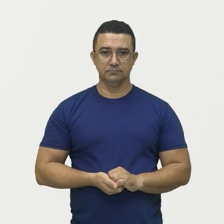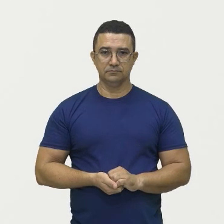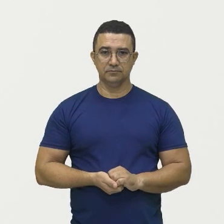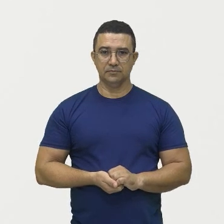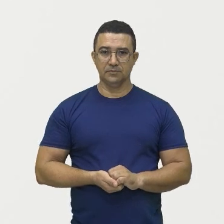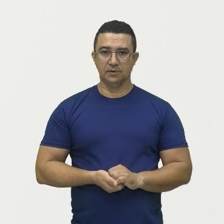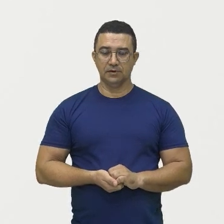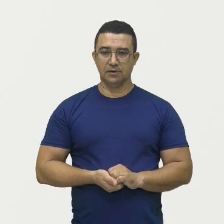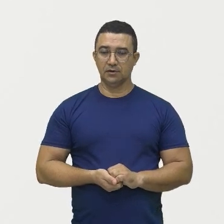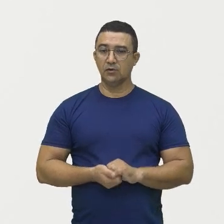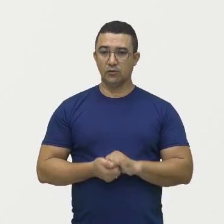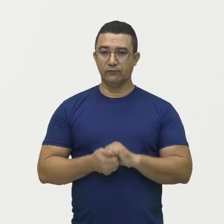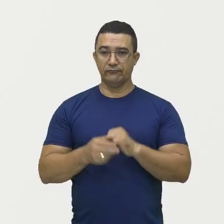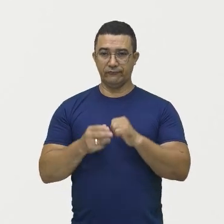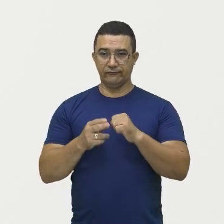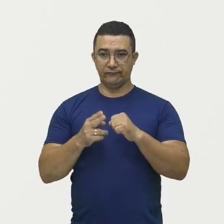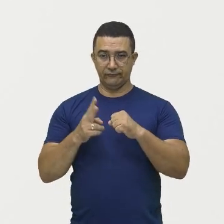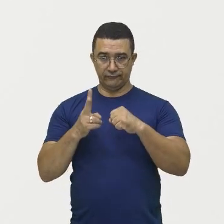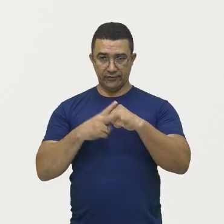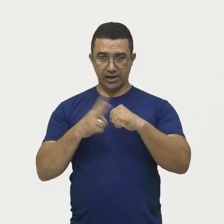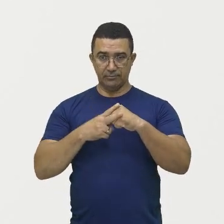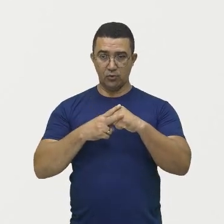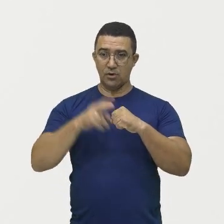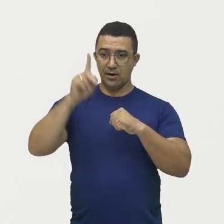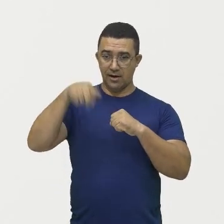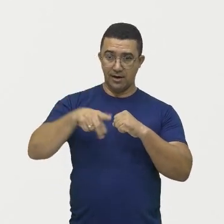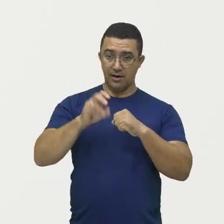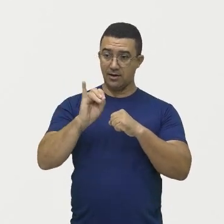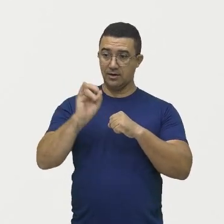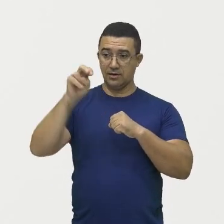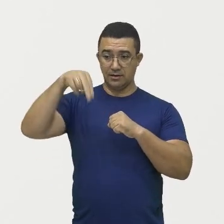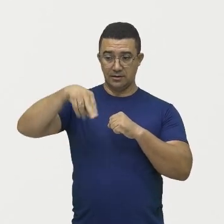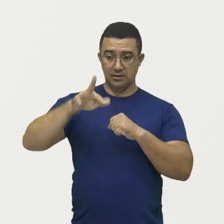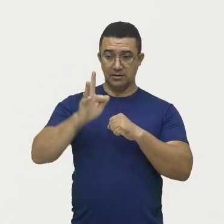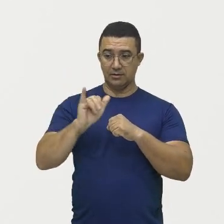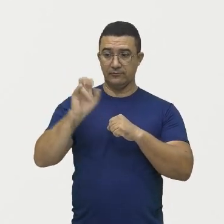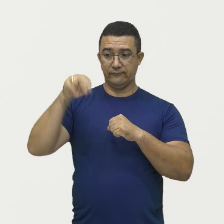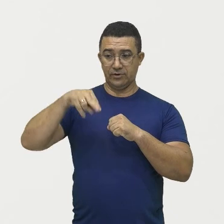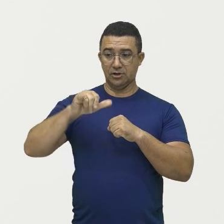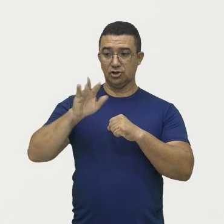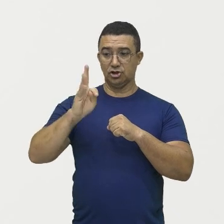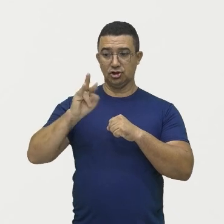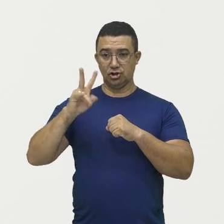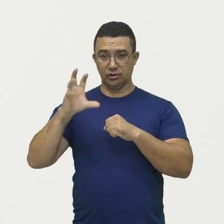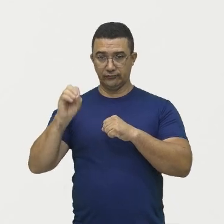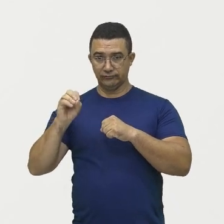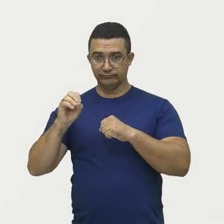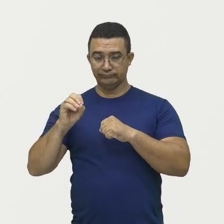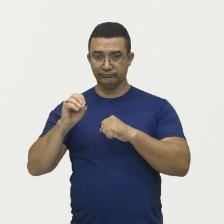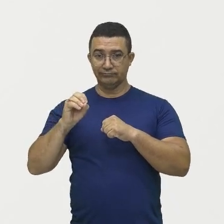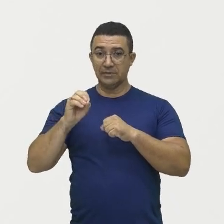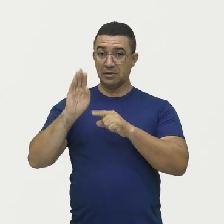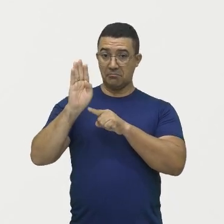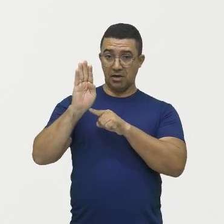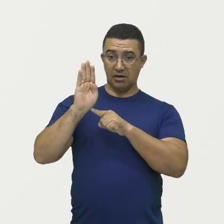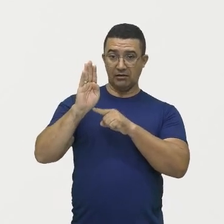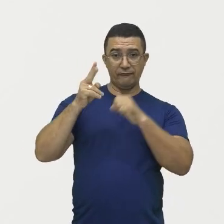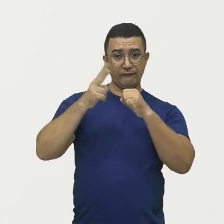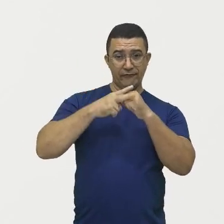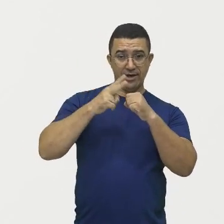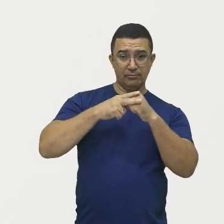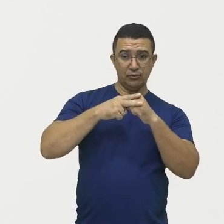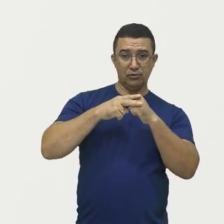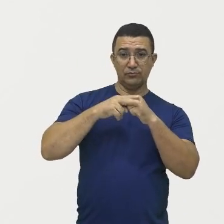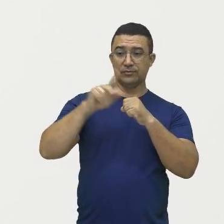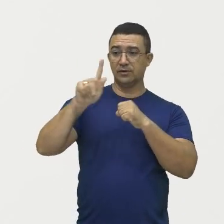verbo, então, ele fica no infinitivo, aqui ele está no gerúndio, né, indica que a ação está acontecendo. Não é o verbo, a estrutura de